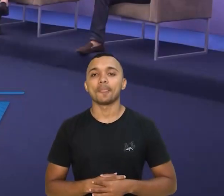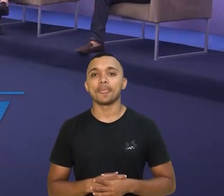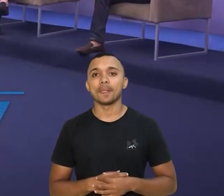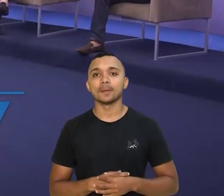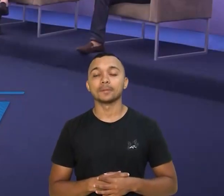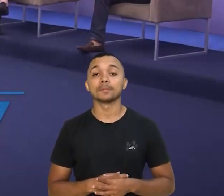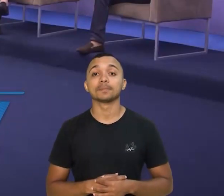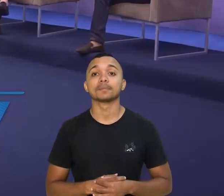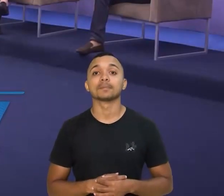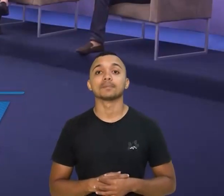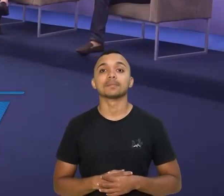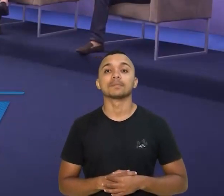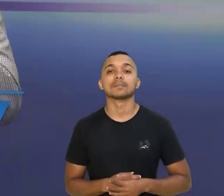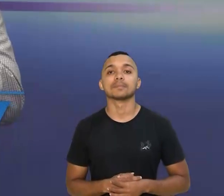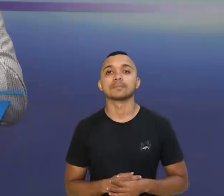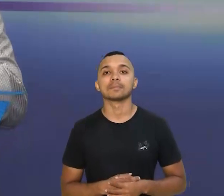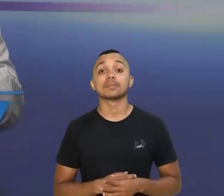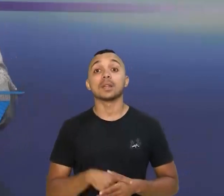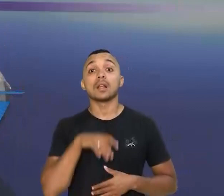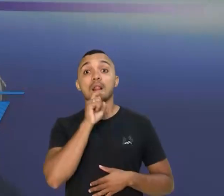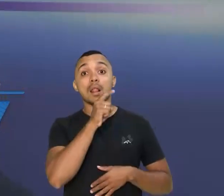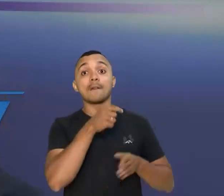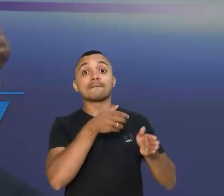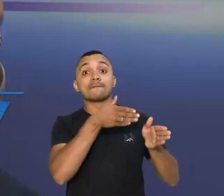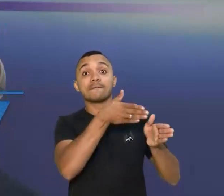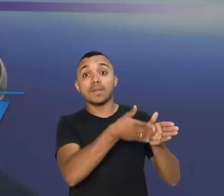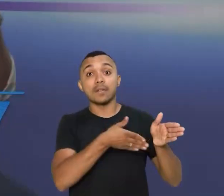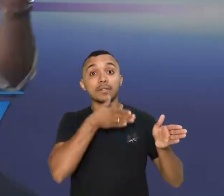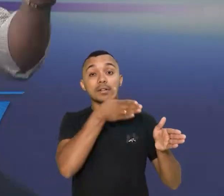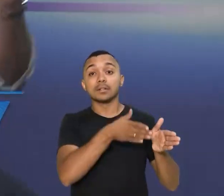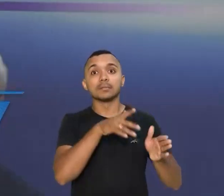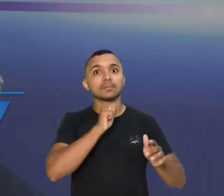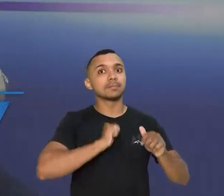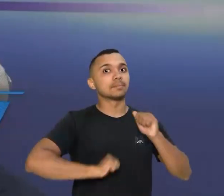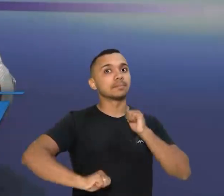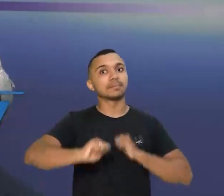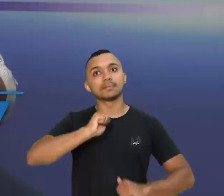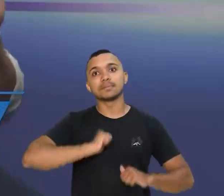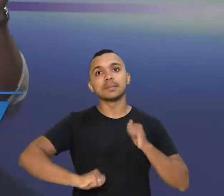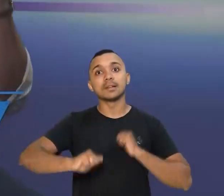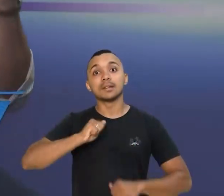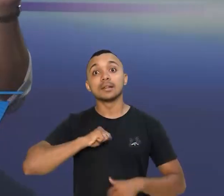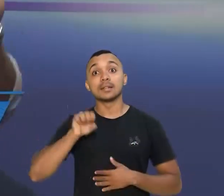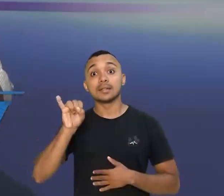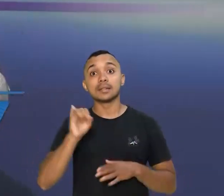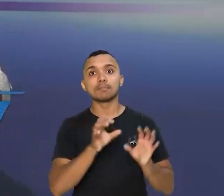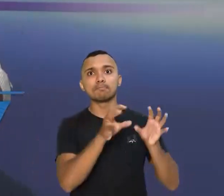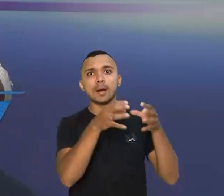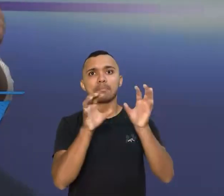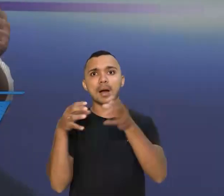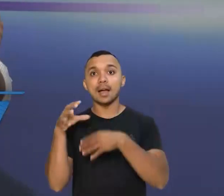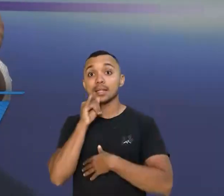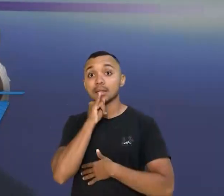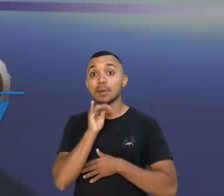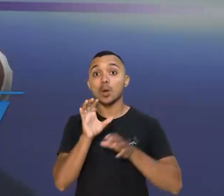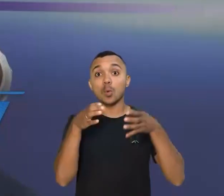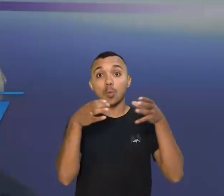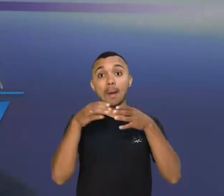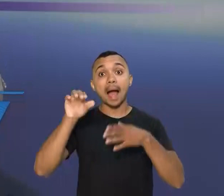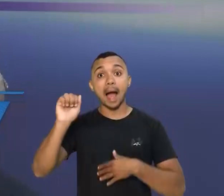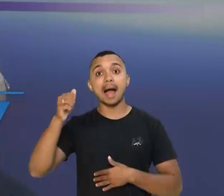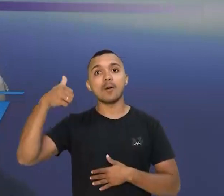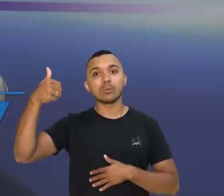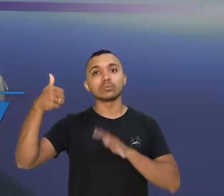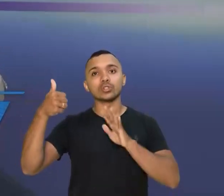o que me anima nessa posição do Ferroviário é que se você pegar grupo a grupo, ó, do A1, o líder é o Nacional com